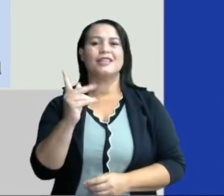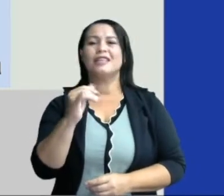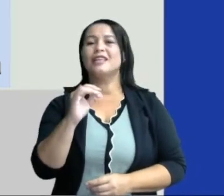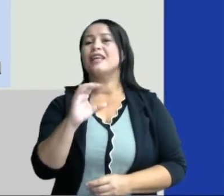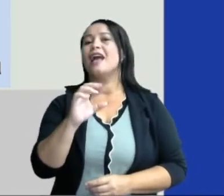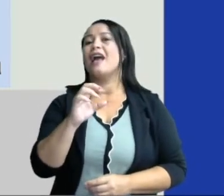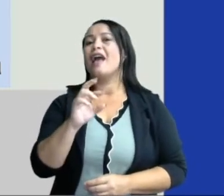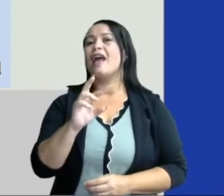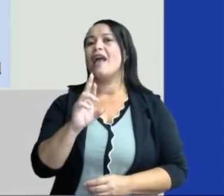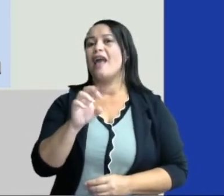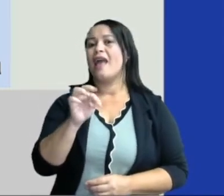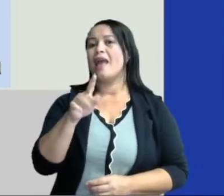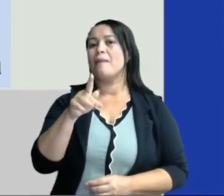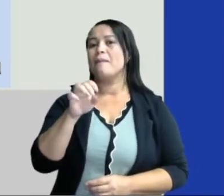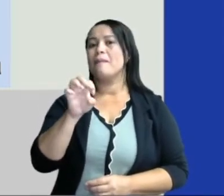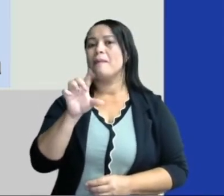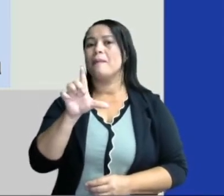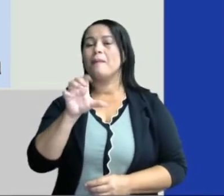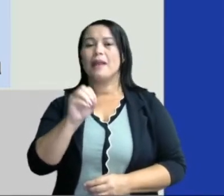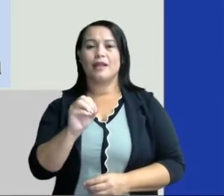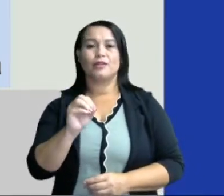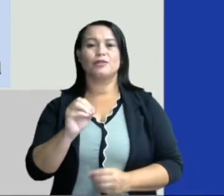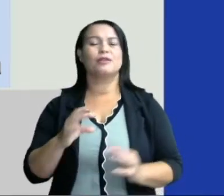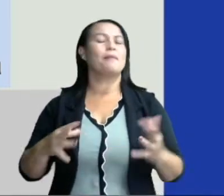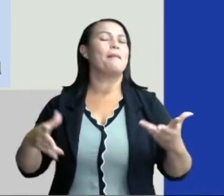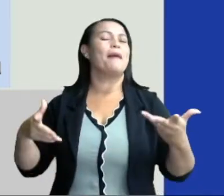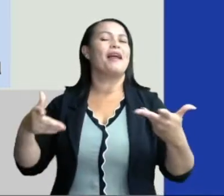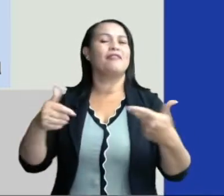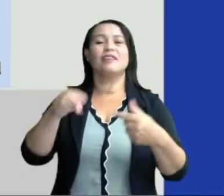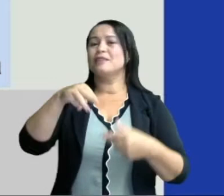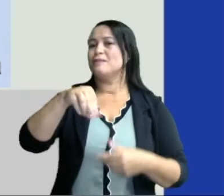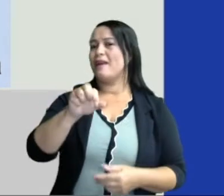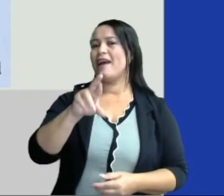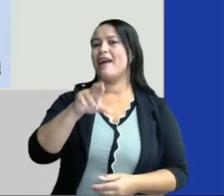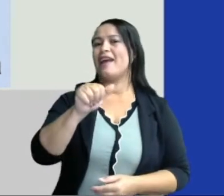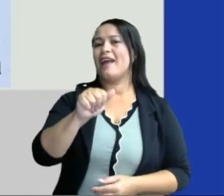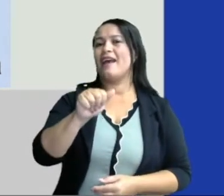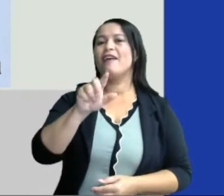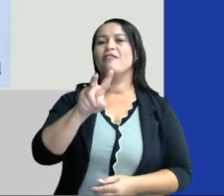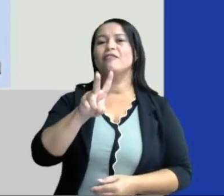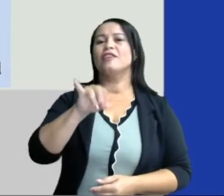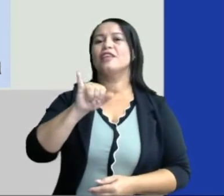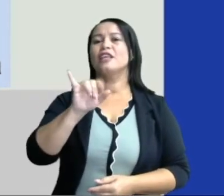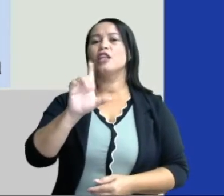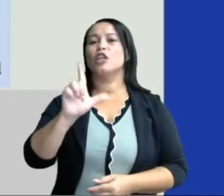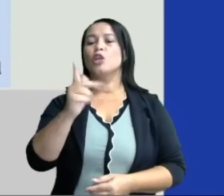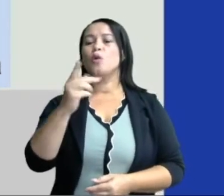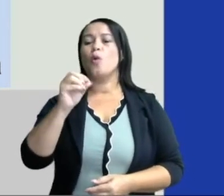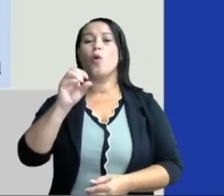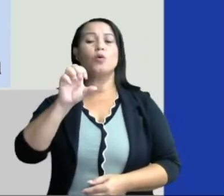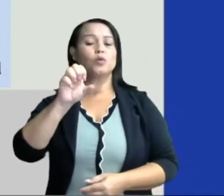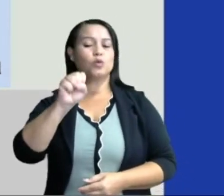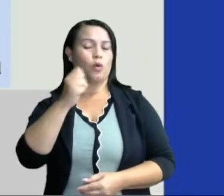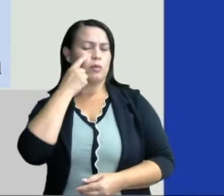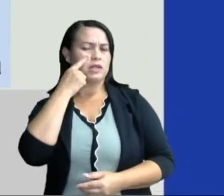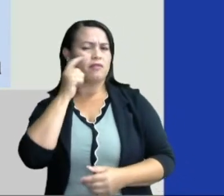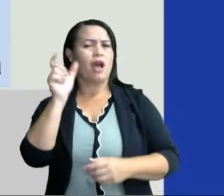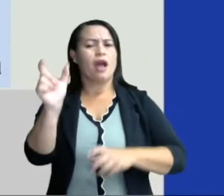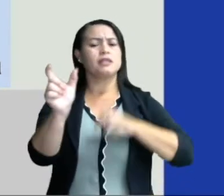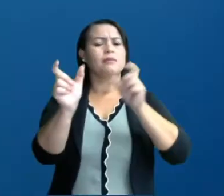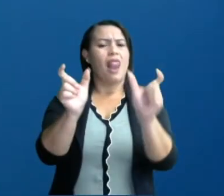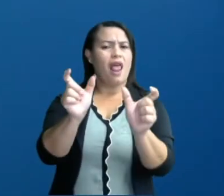maravilhas. Maravilhoso. Então, ó, eu substituí né? Eu tirei as